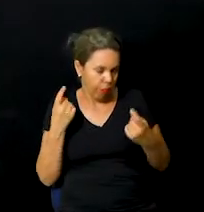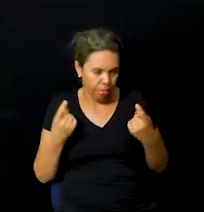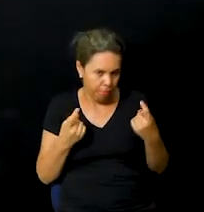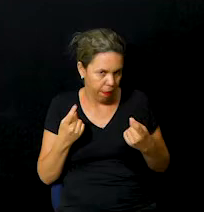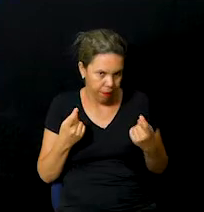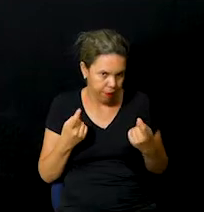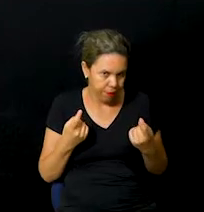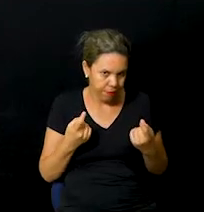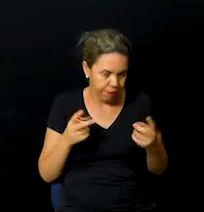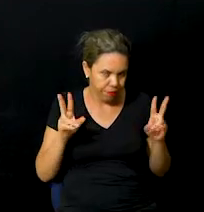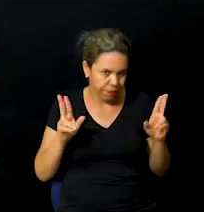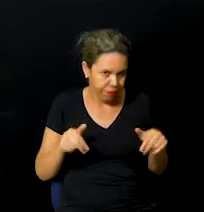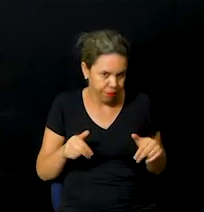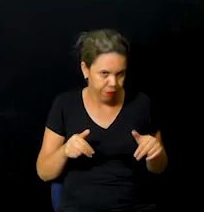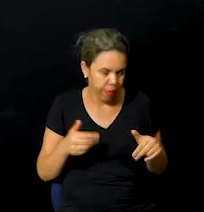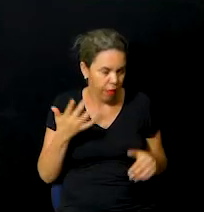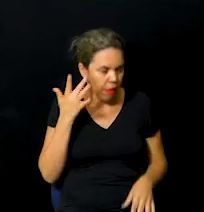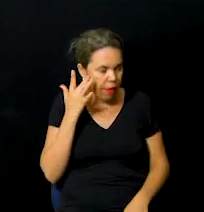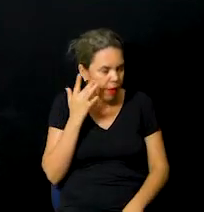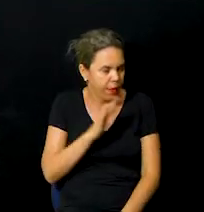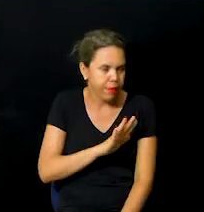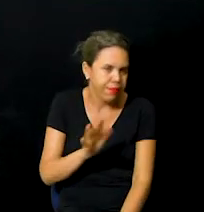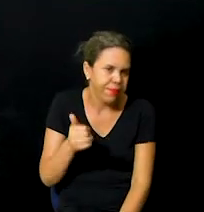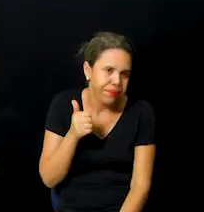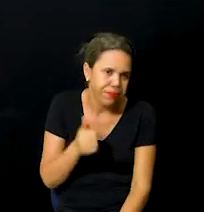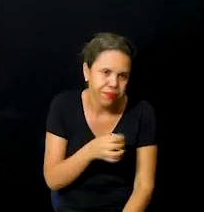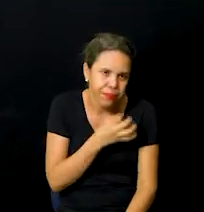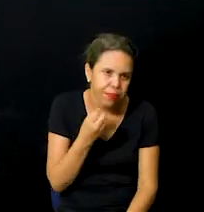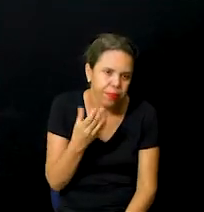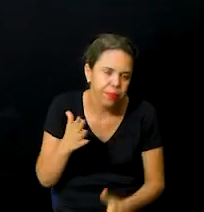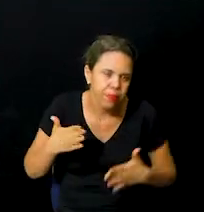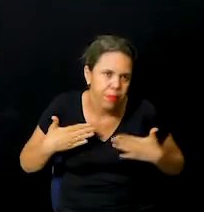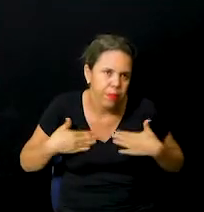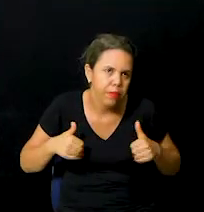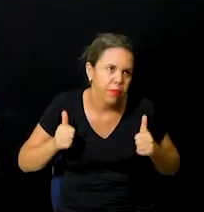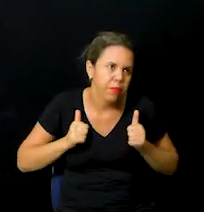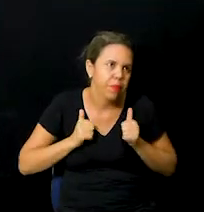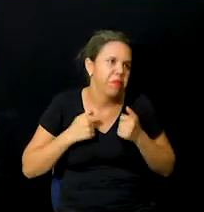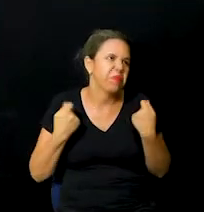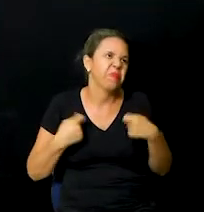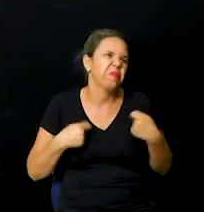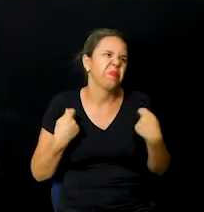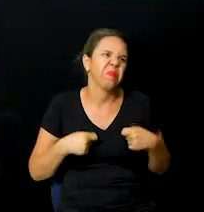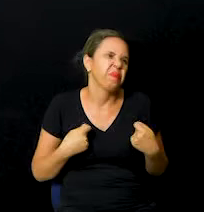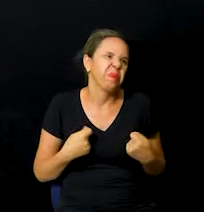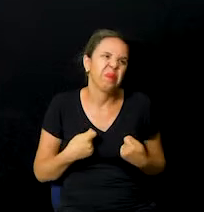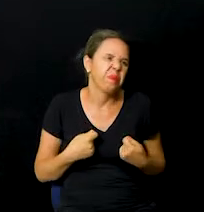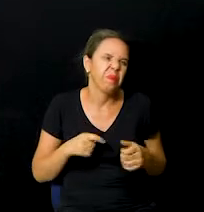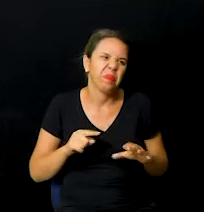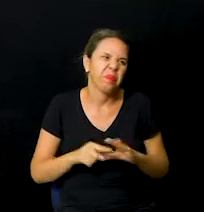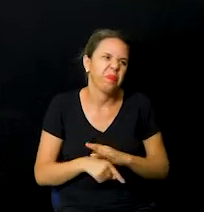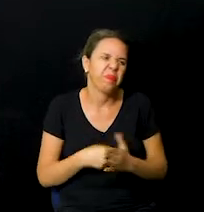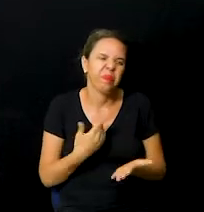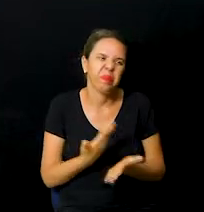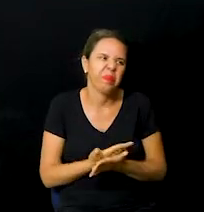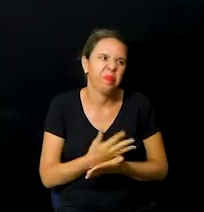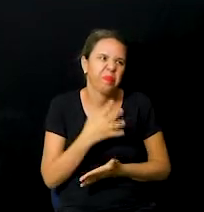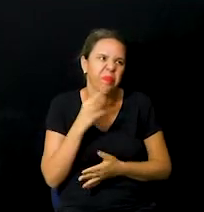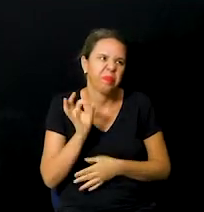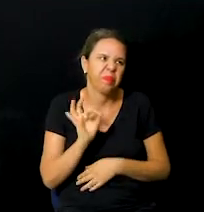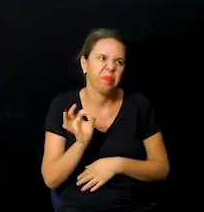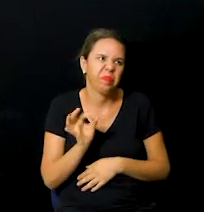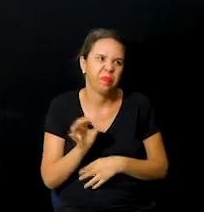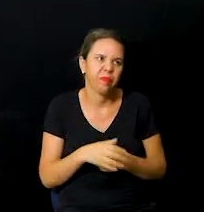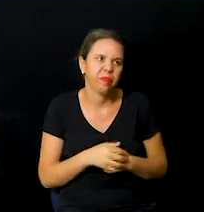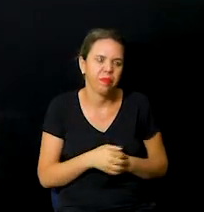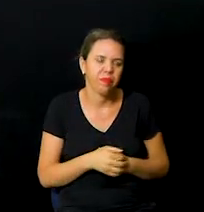tem que estar preocupada com isso, em nunca achar que, olha, eu tô tranquila, não preciso me aprofundar, não